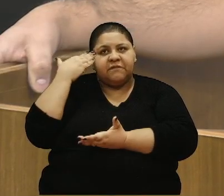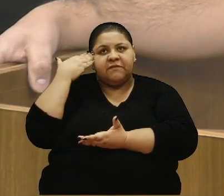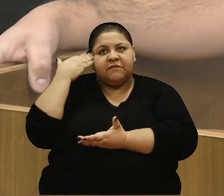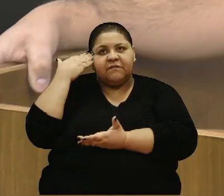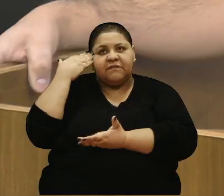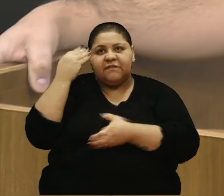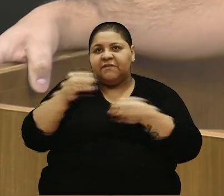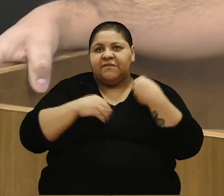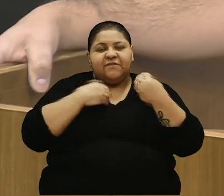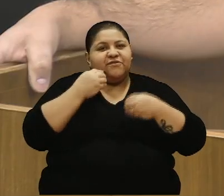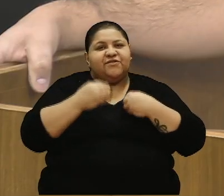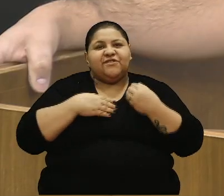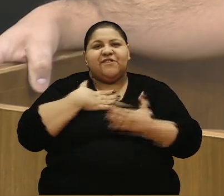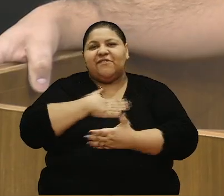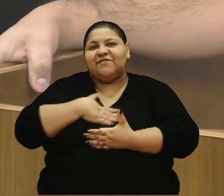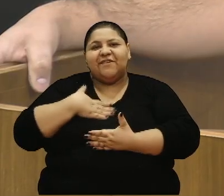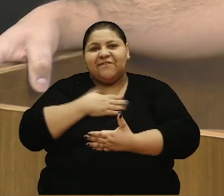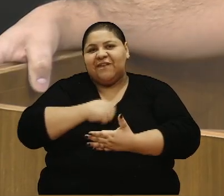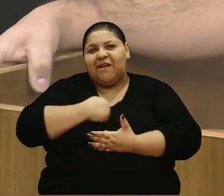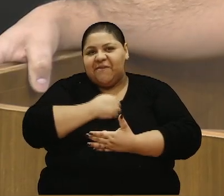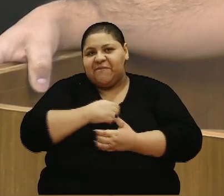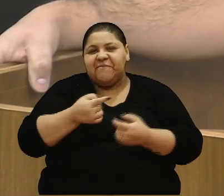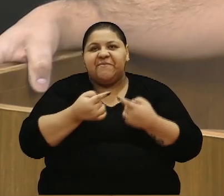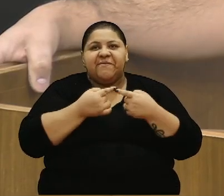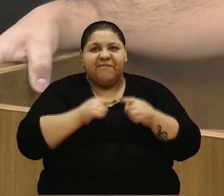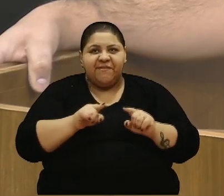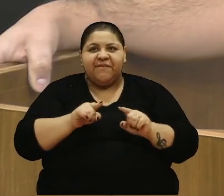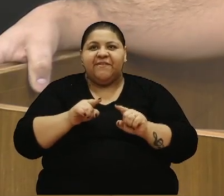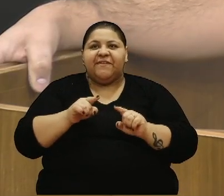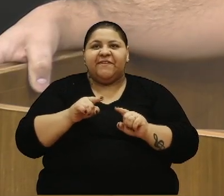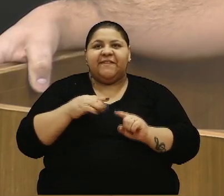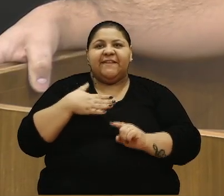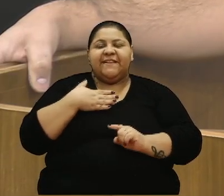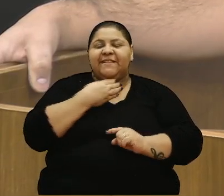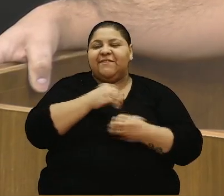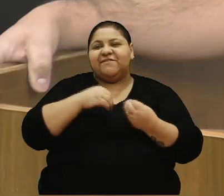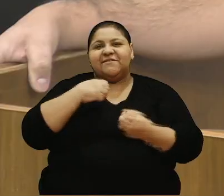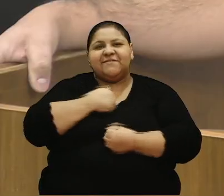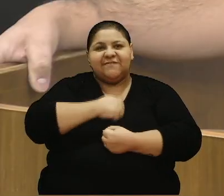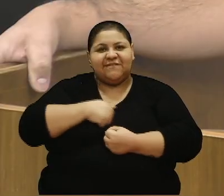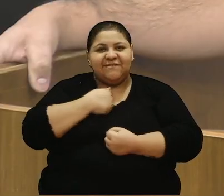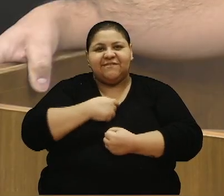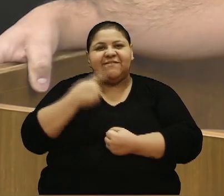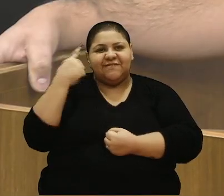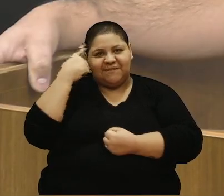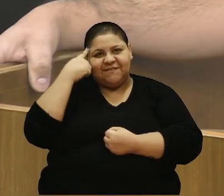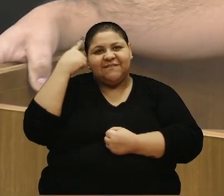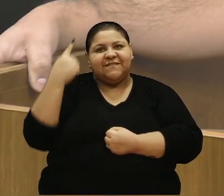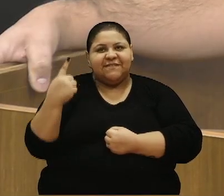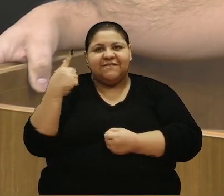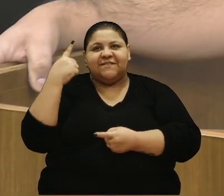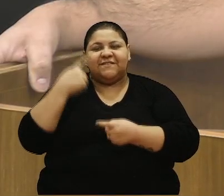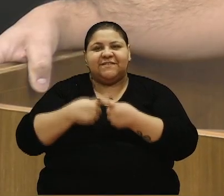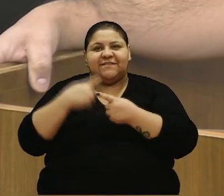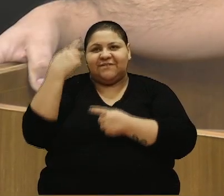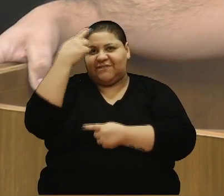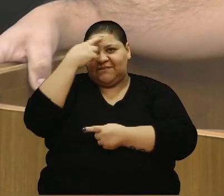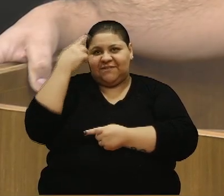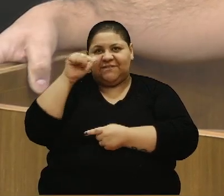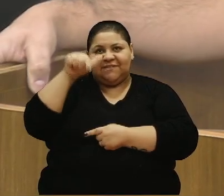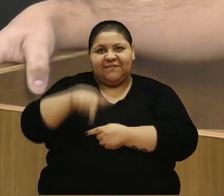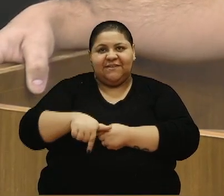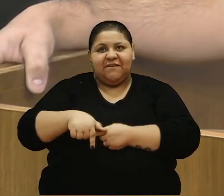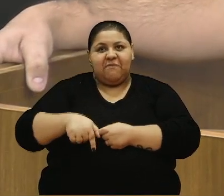sentirão falta, muitos sentirão falta, mas mesmo aqueles que não sentirão falta estarão pensando: por que o Rafael não está aqui para